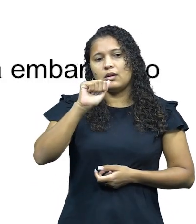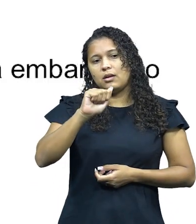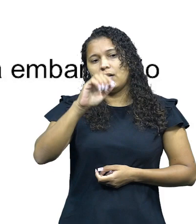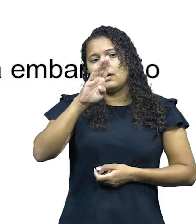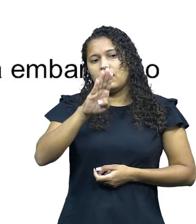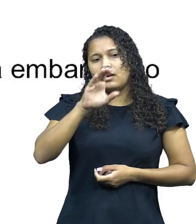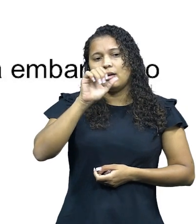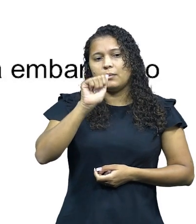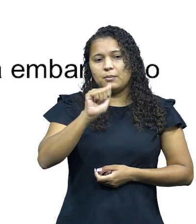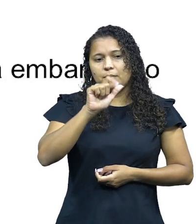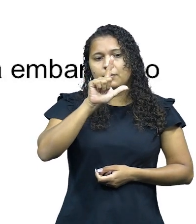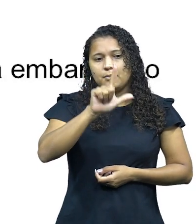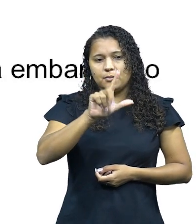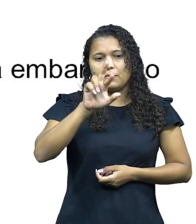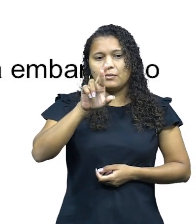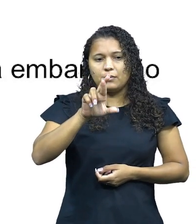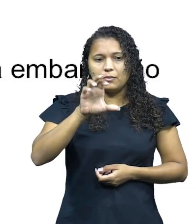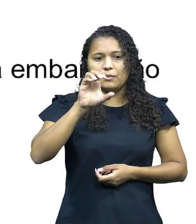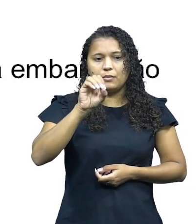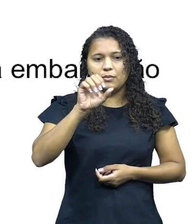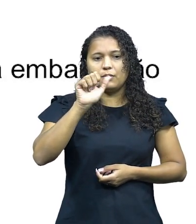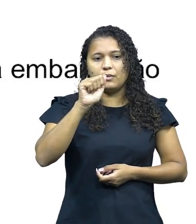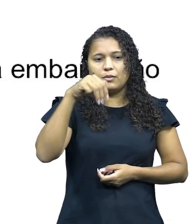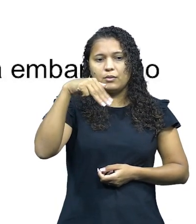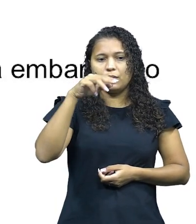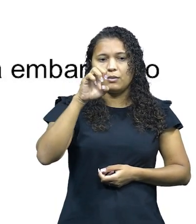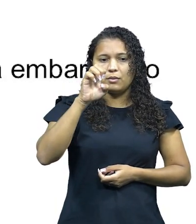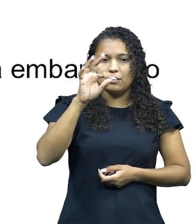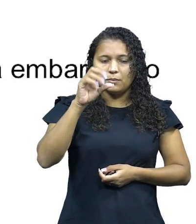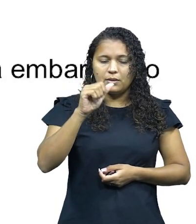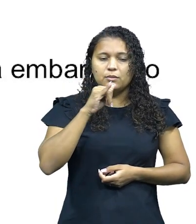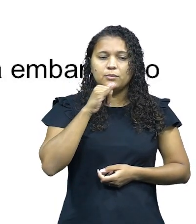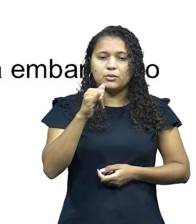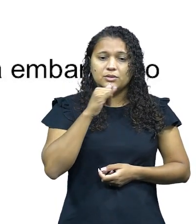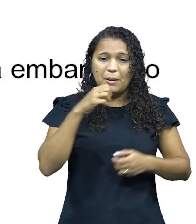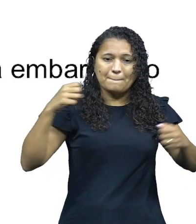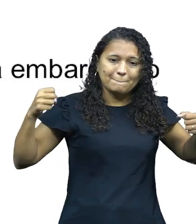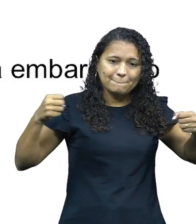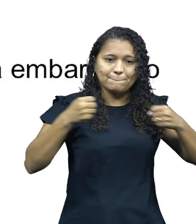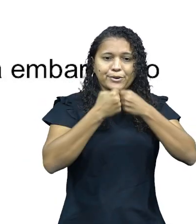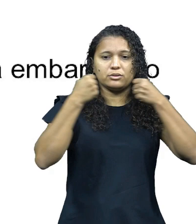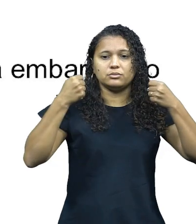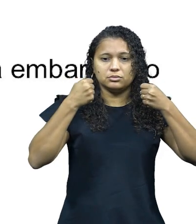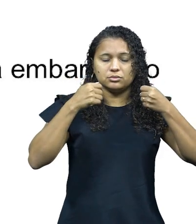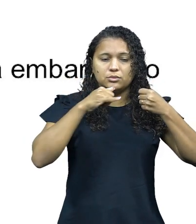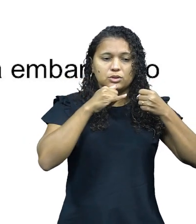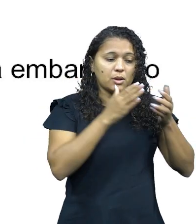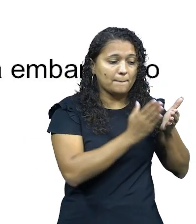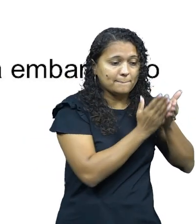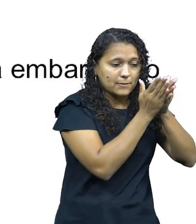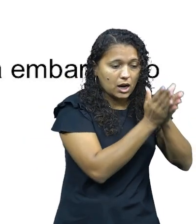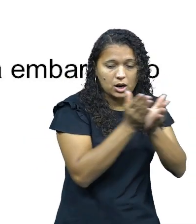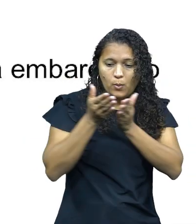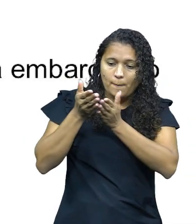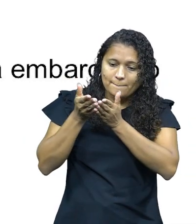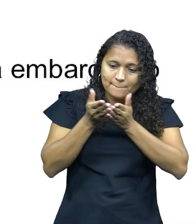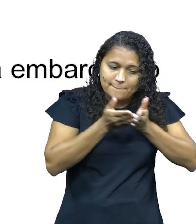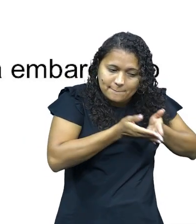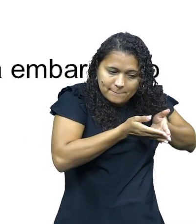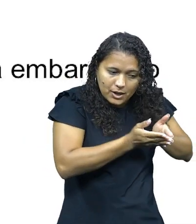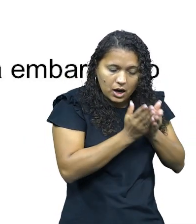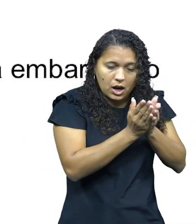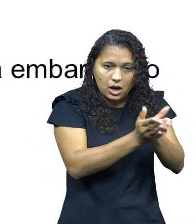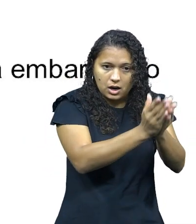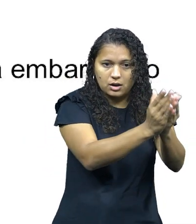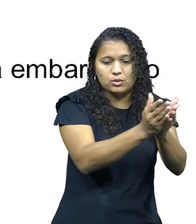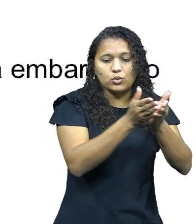Abalroamento. Gente, abalroamento é uma colisão entre embarcações. Então, Abalroamento significa uma colisão